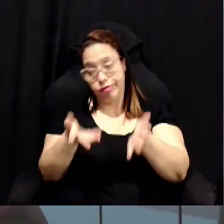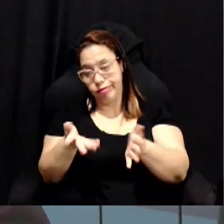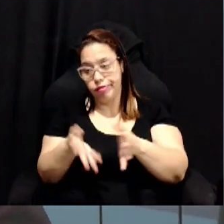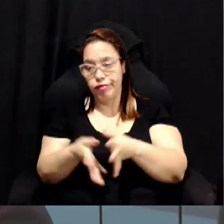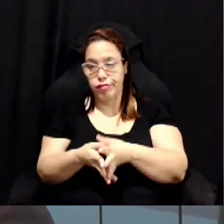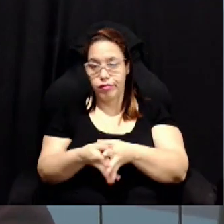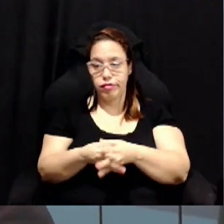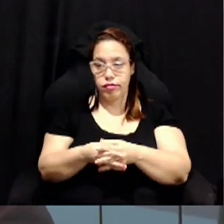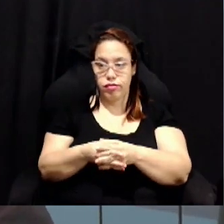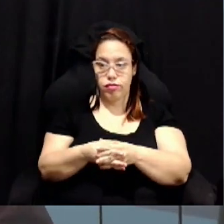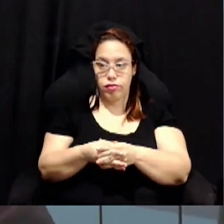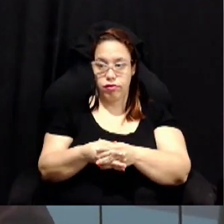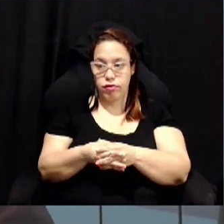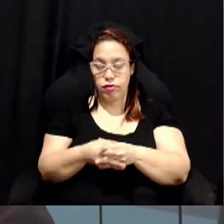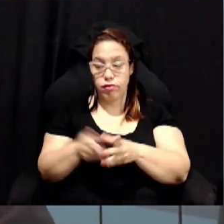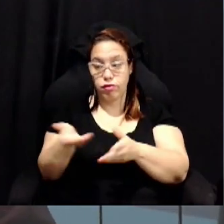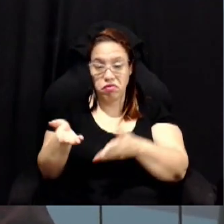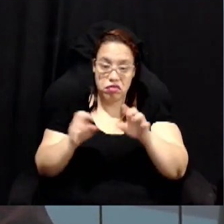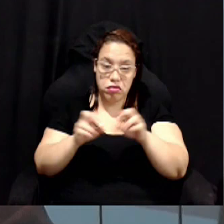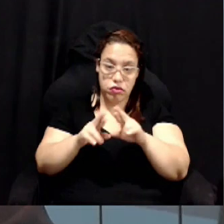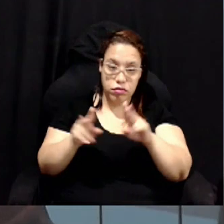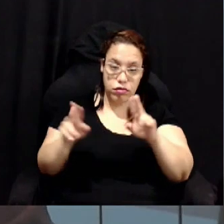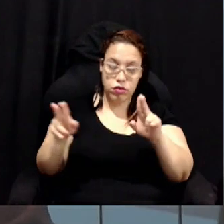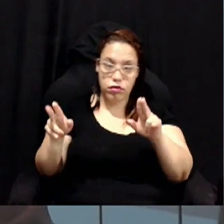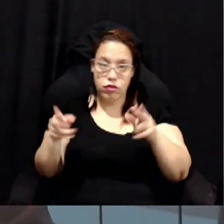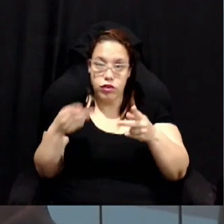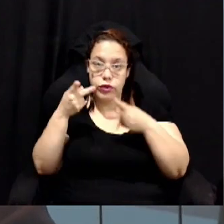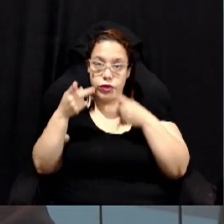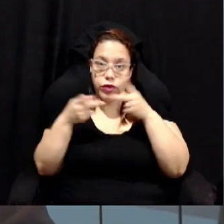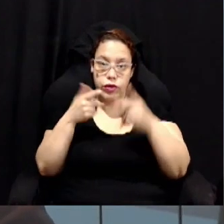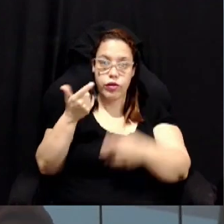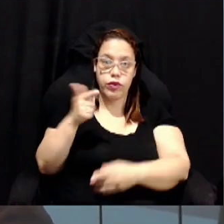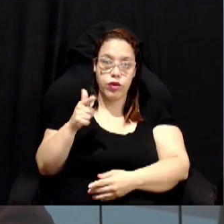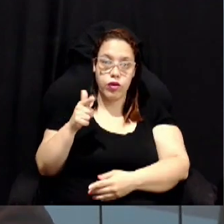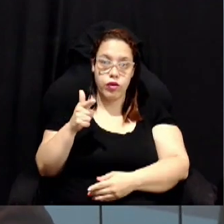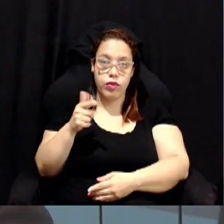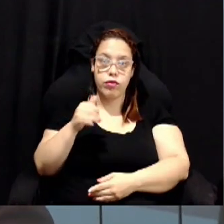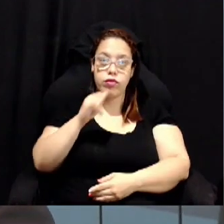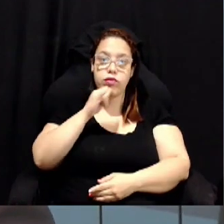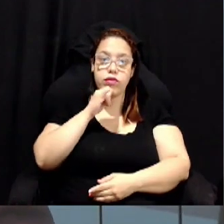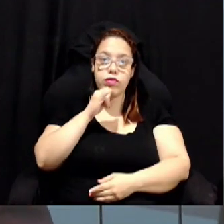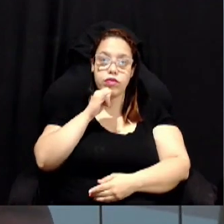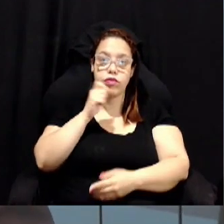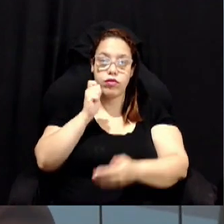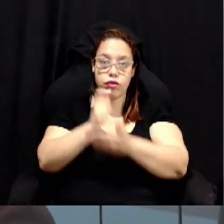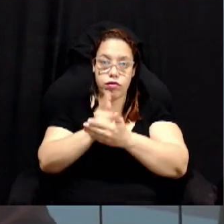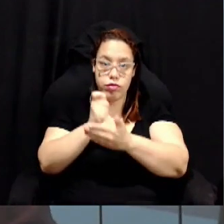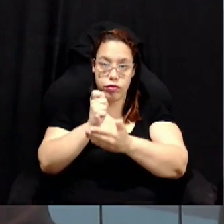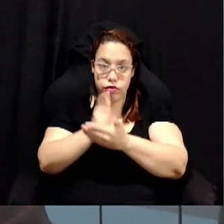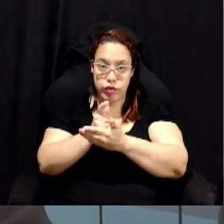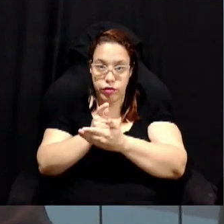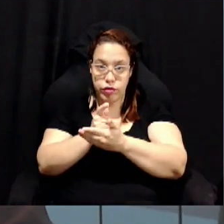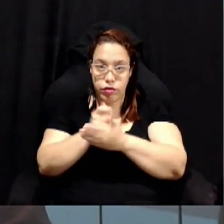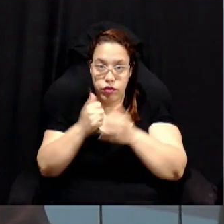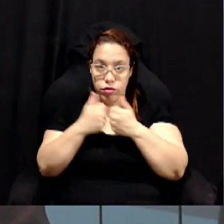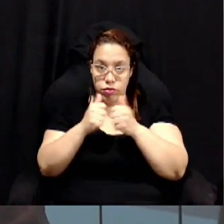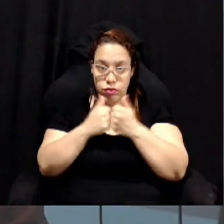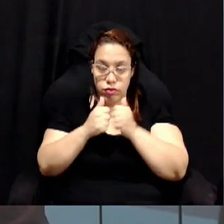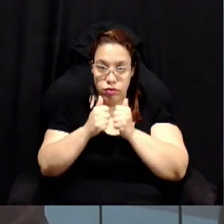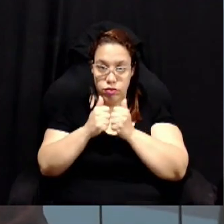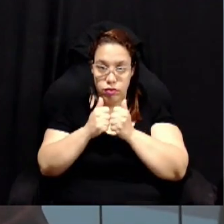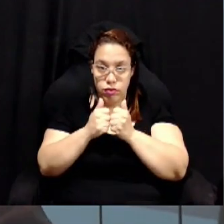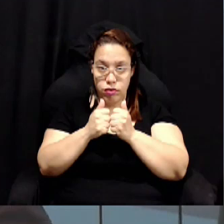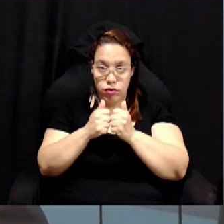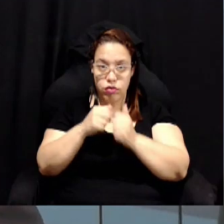do outro. E ela estava relatando para mim que ela não tinha condição, por exemplo, de pagar o transporte que levava o neto dela